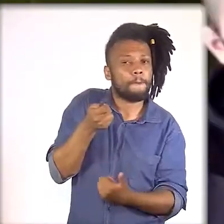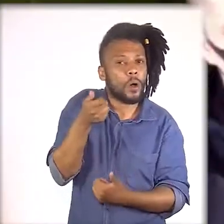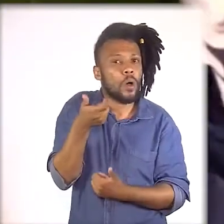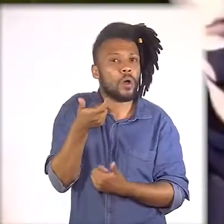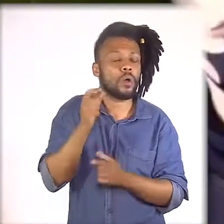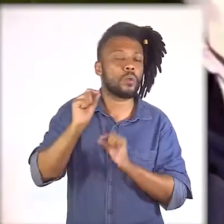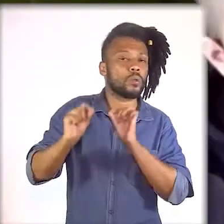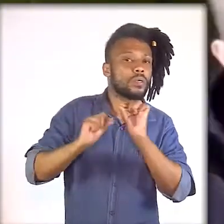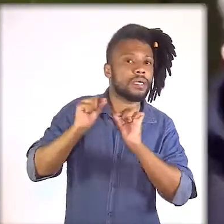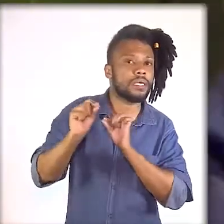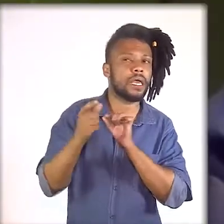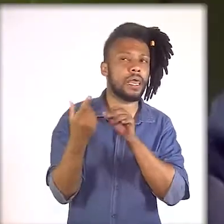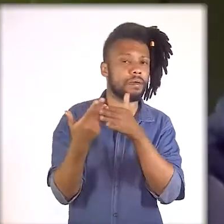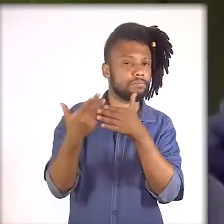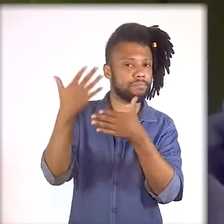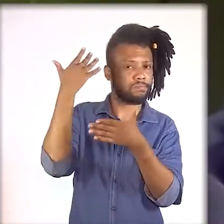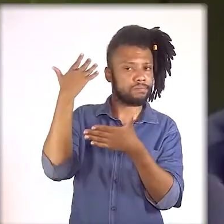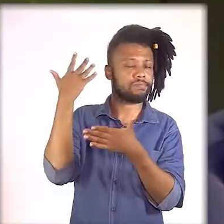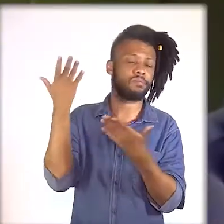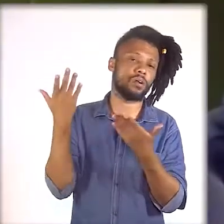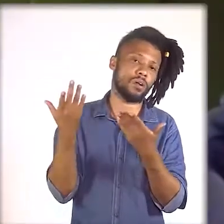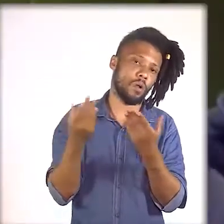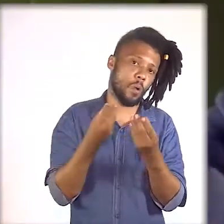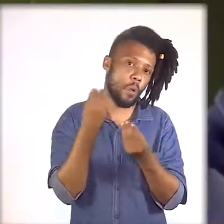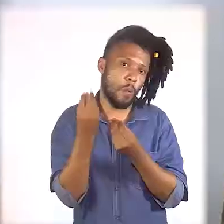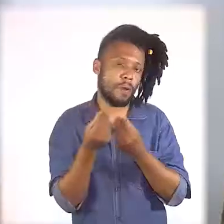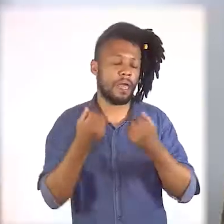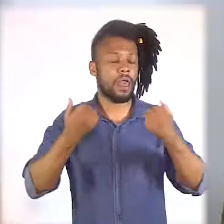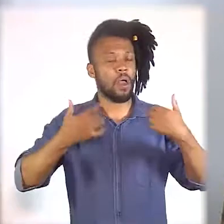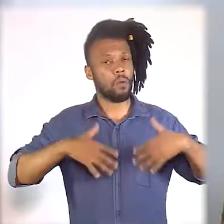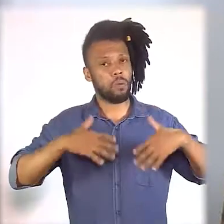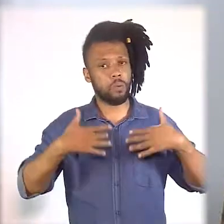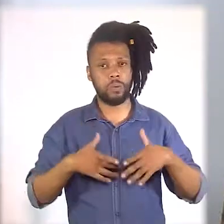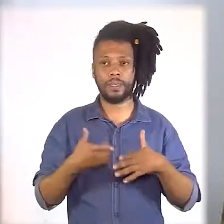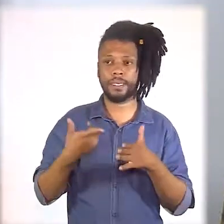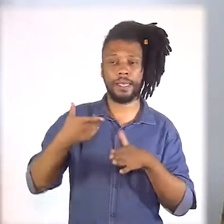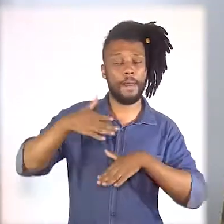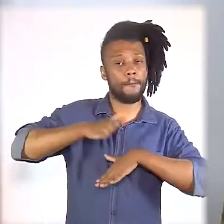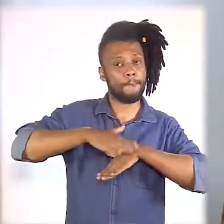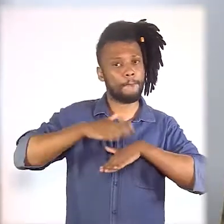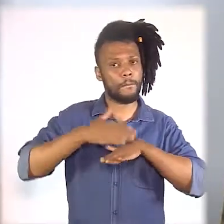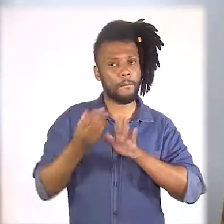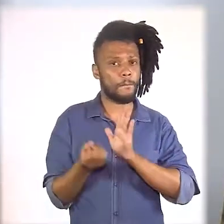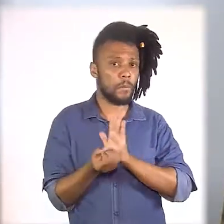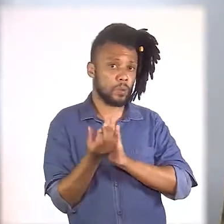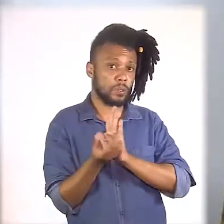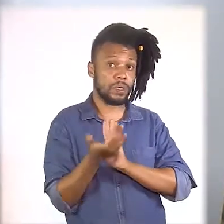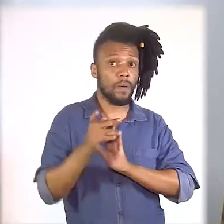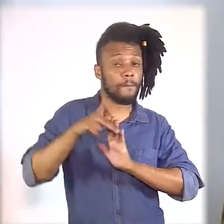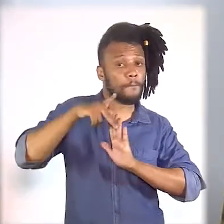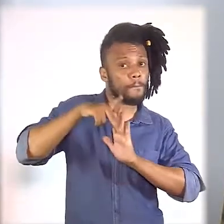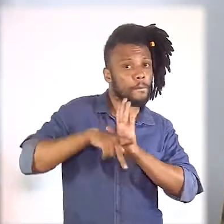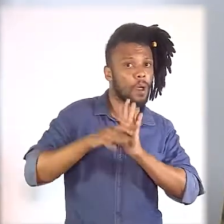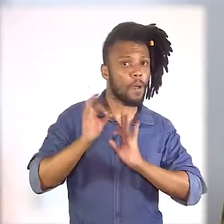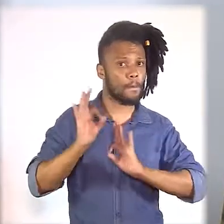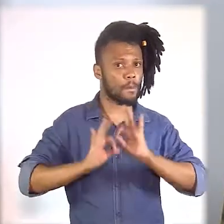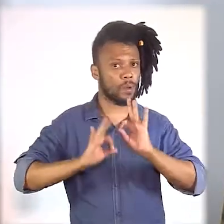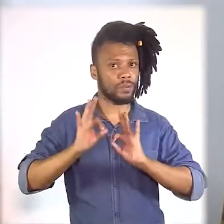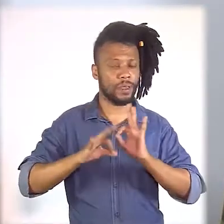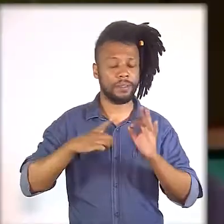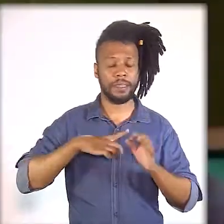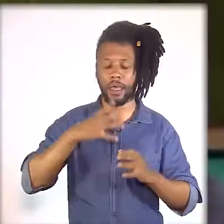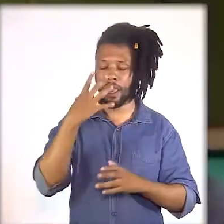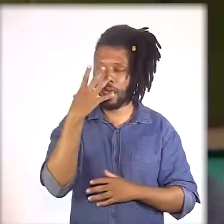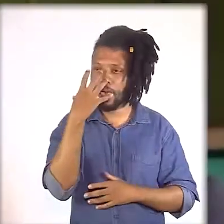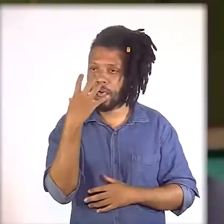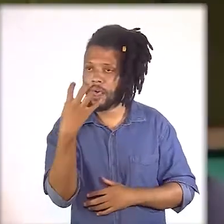que se deu, sobre o que era naquela época, sobre a aventura que era você produzir naquela época um projeto editorial com esse